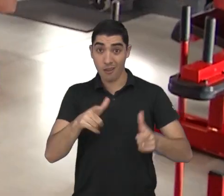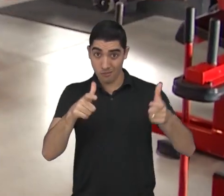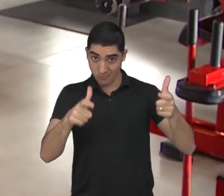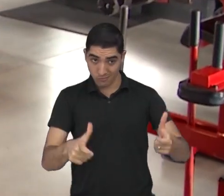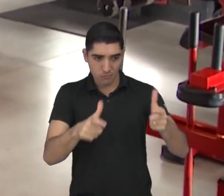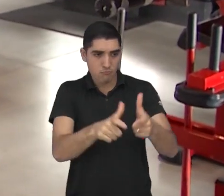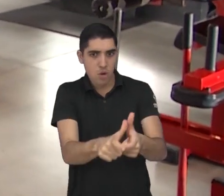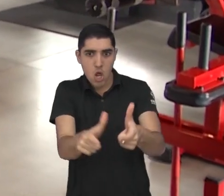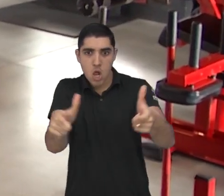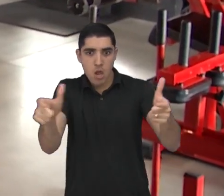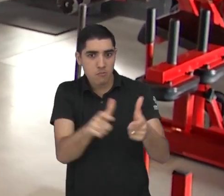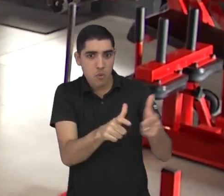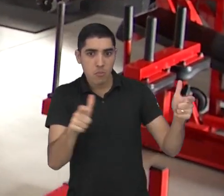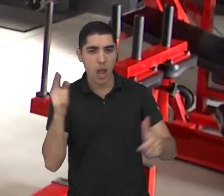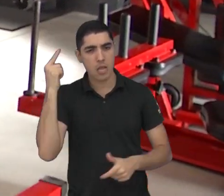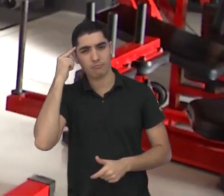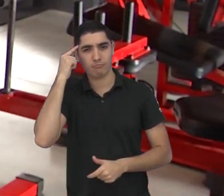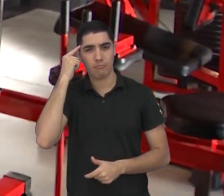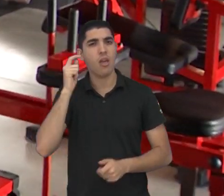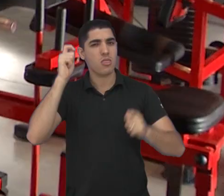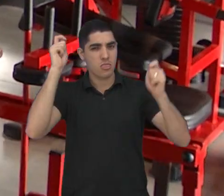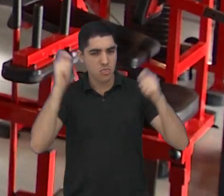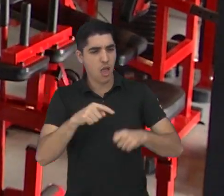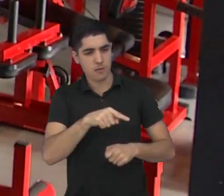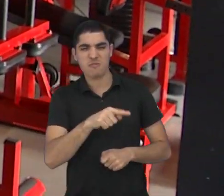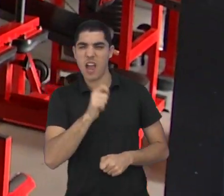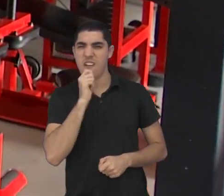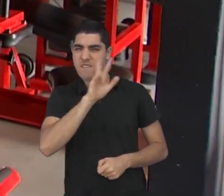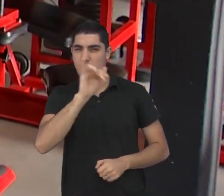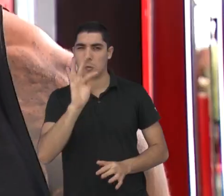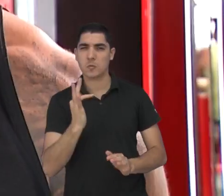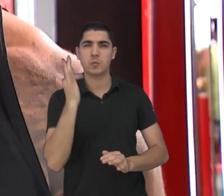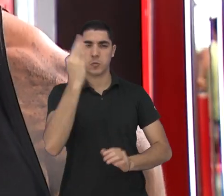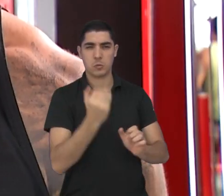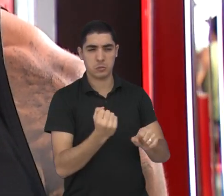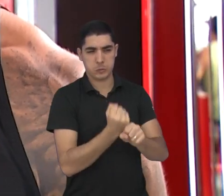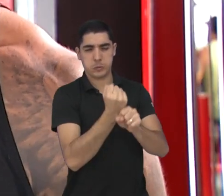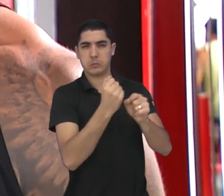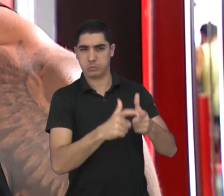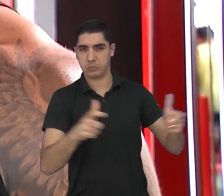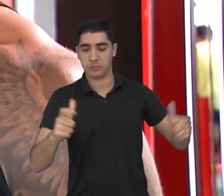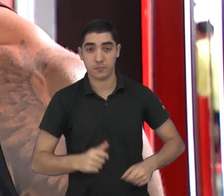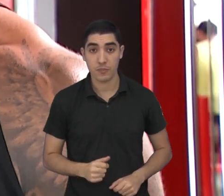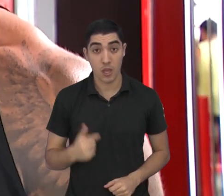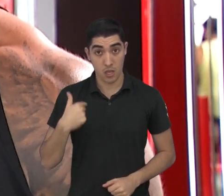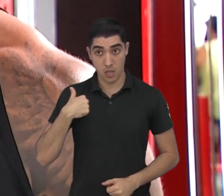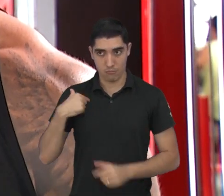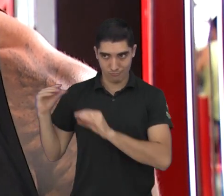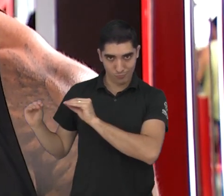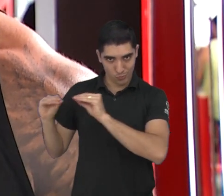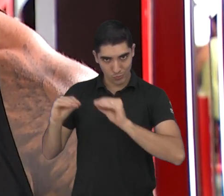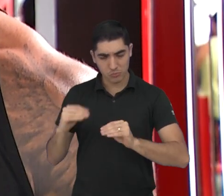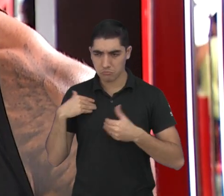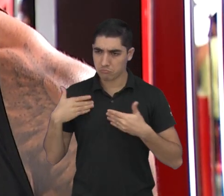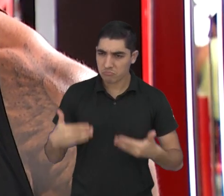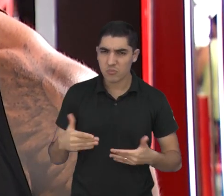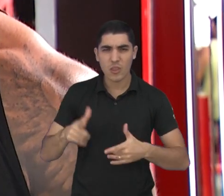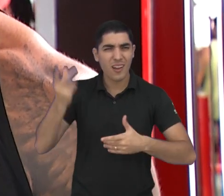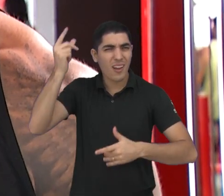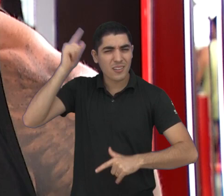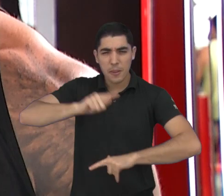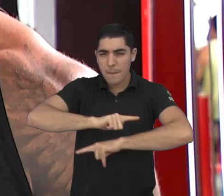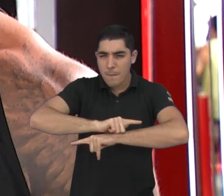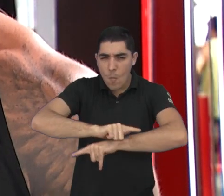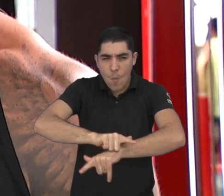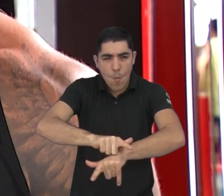habitantes e acredita que ainda há muito espaço para expandir. A princípio, quando eu vim para comprar o terreno, realmente não